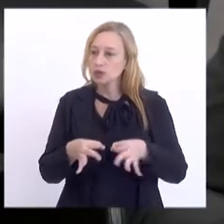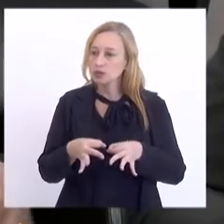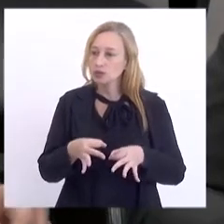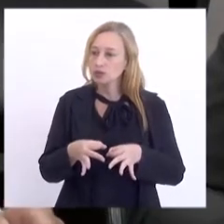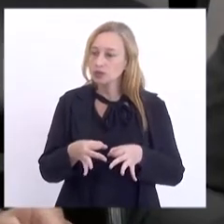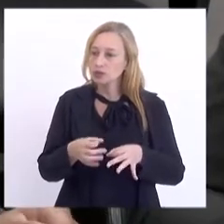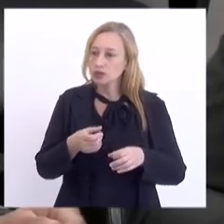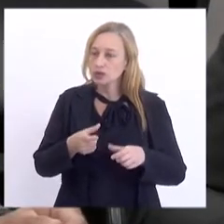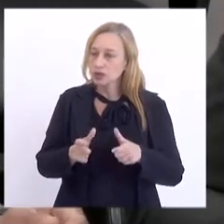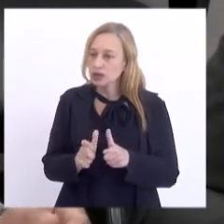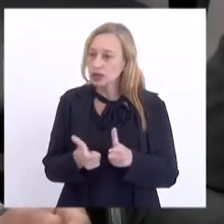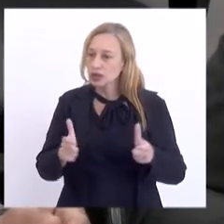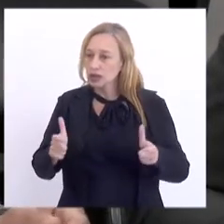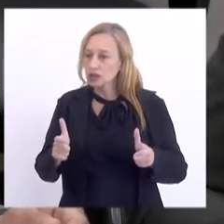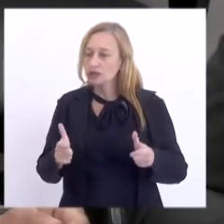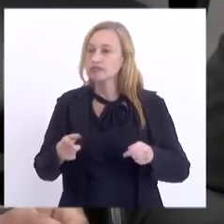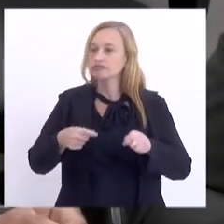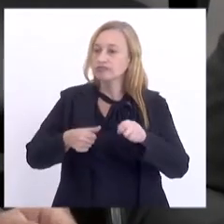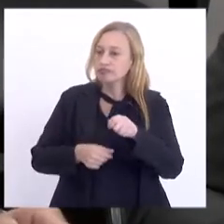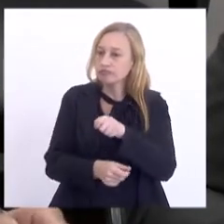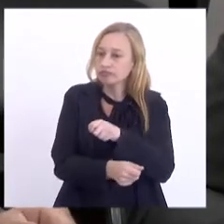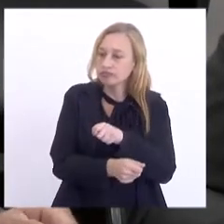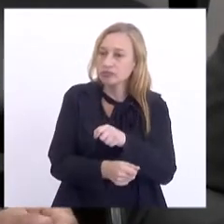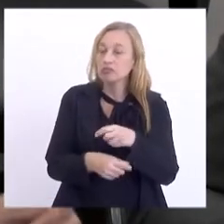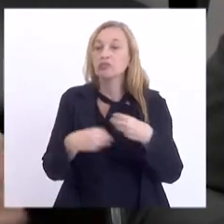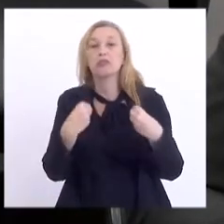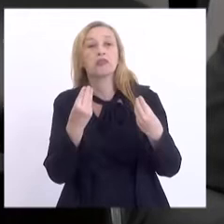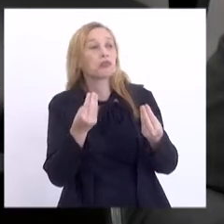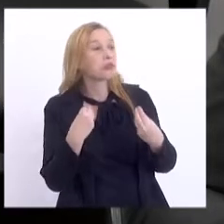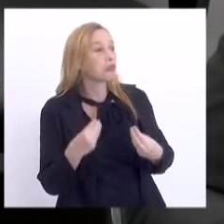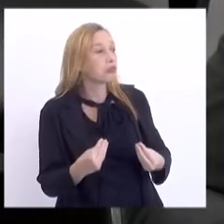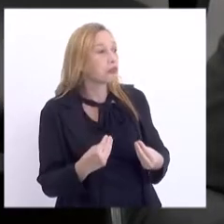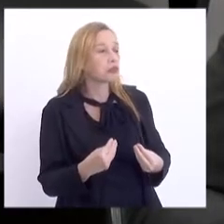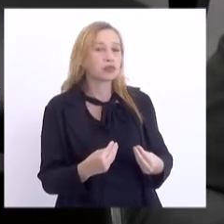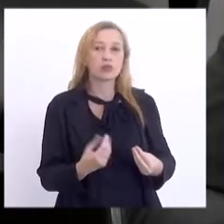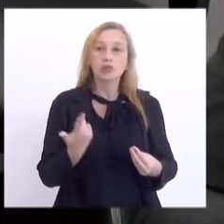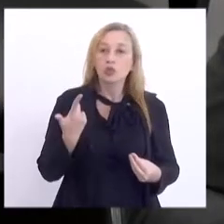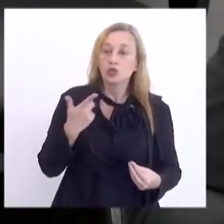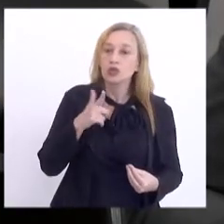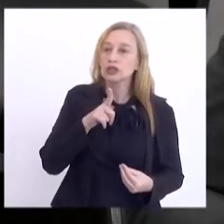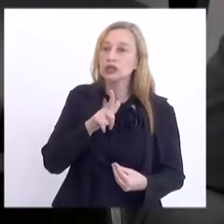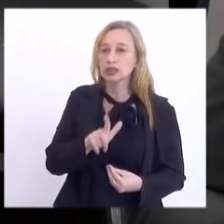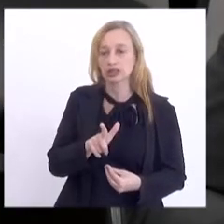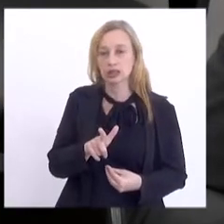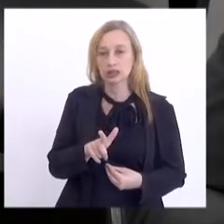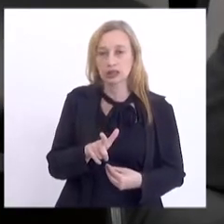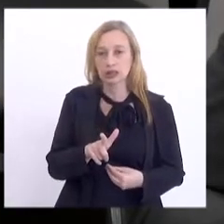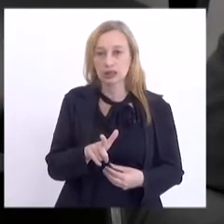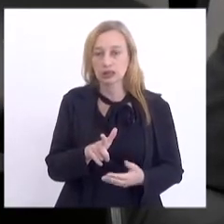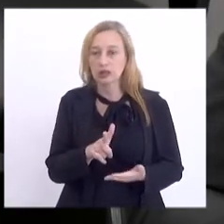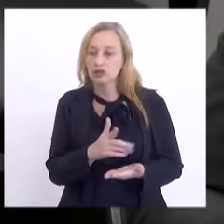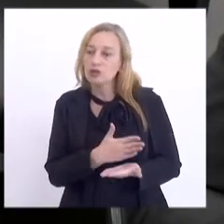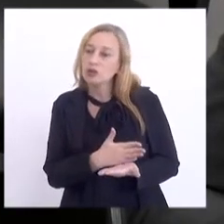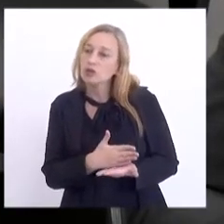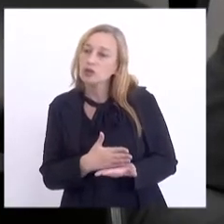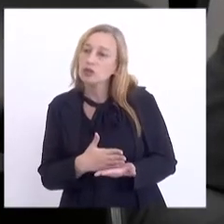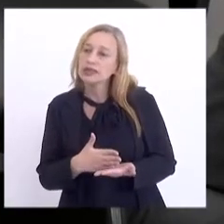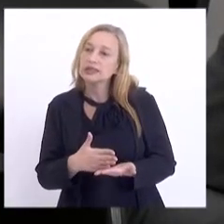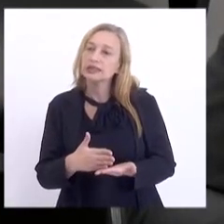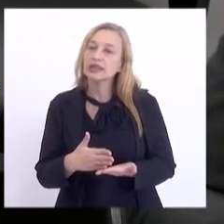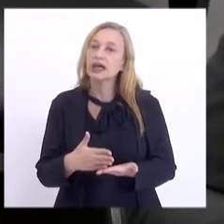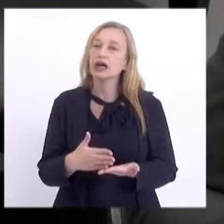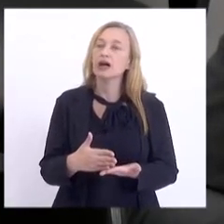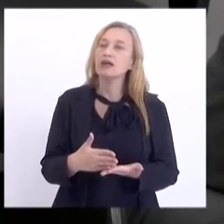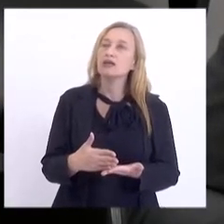investimento e para que com isso nós começássemos no final das